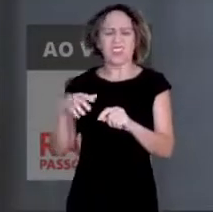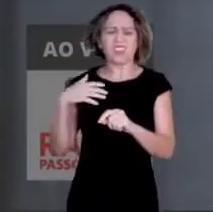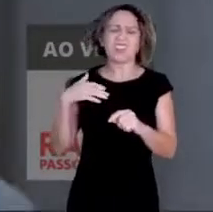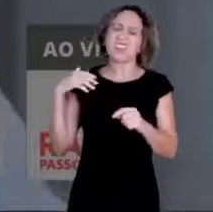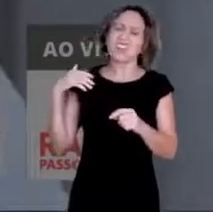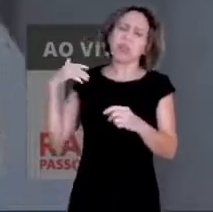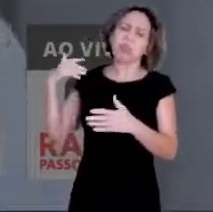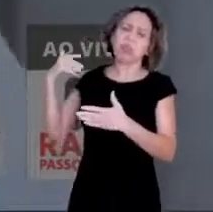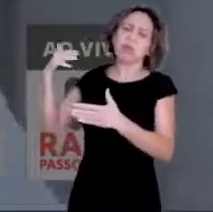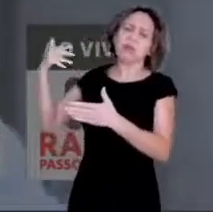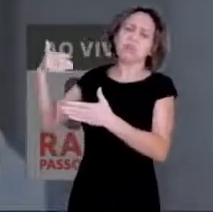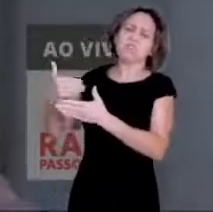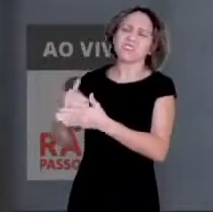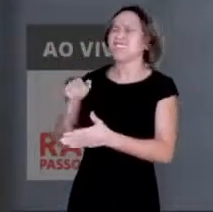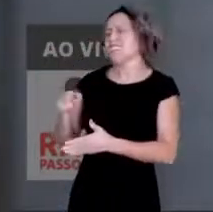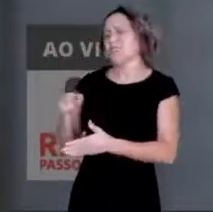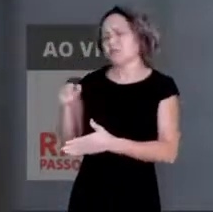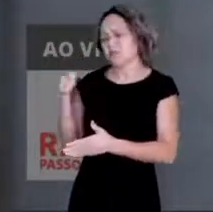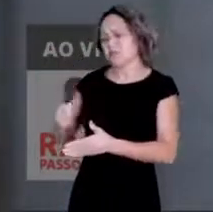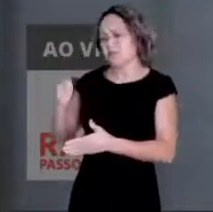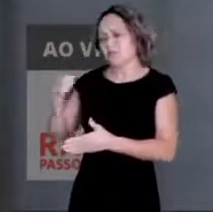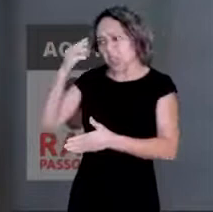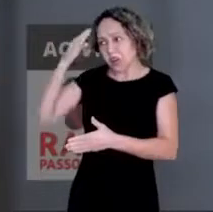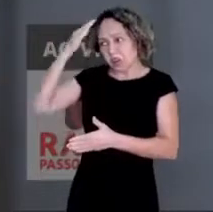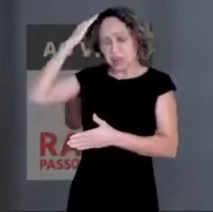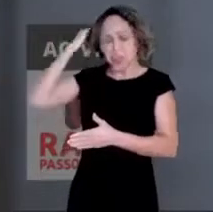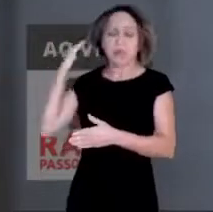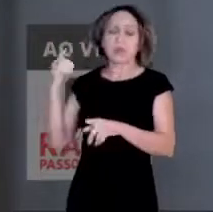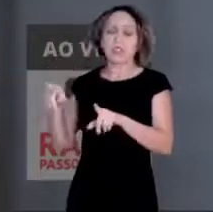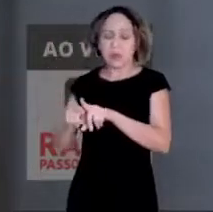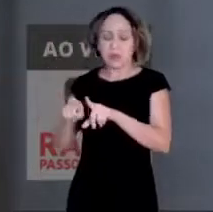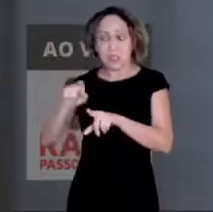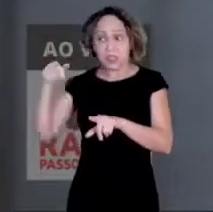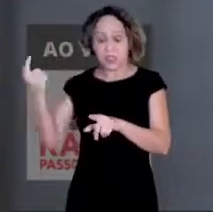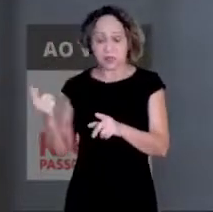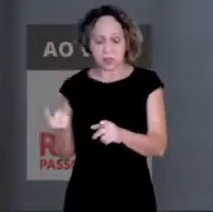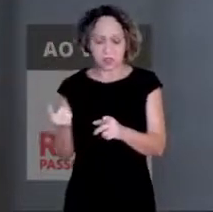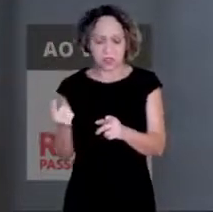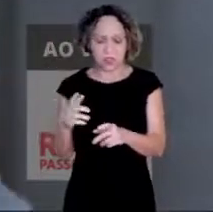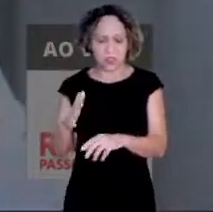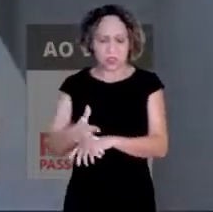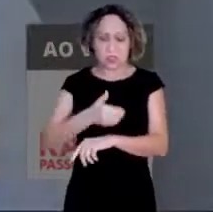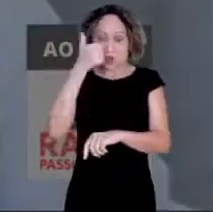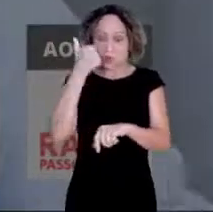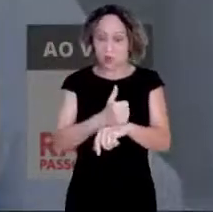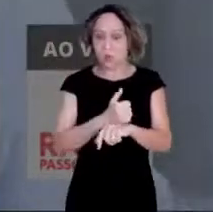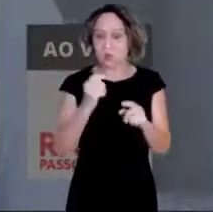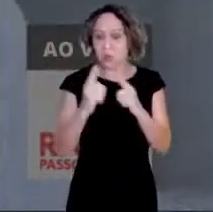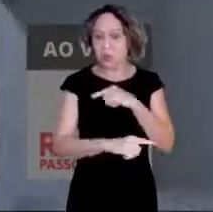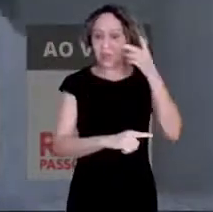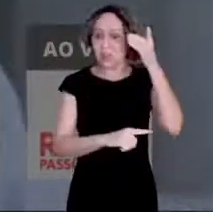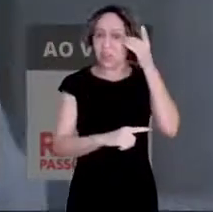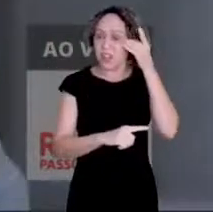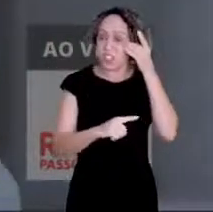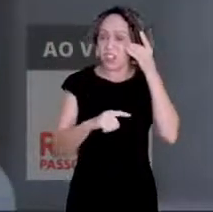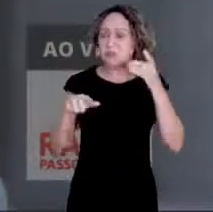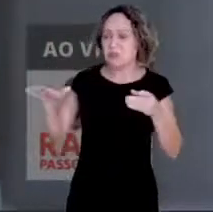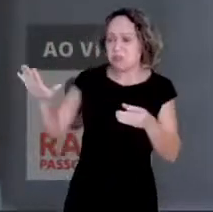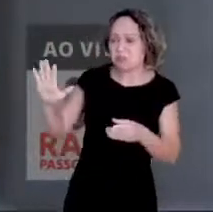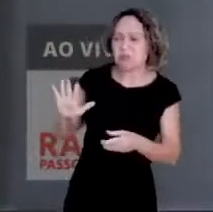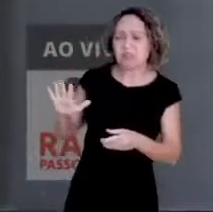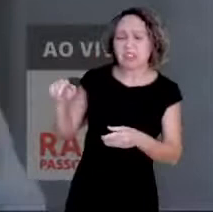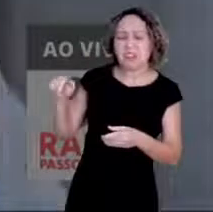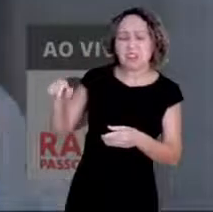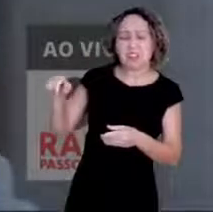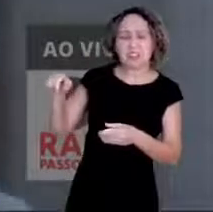não foi feita nenhuma nesses 3 anos e meio de Bolsonaro. As creches não existem mais, não fizeram nenhuma. Ou seja,